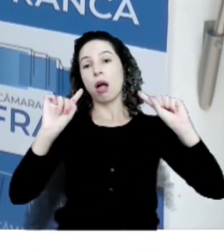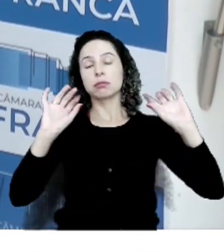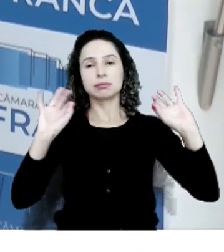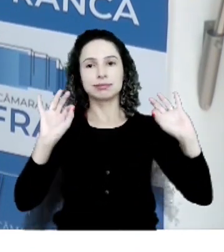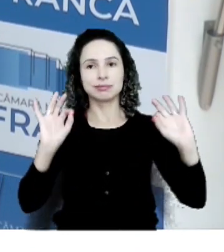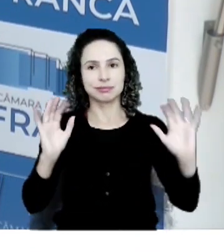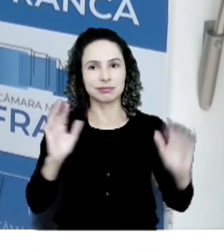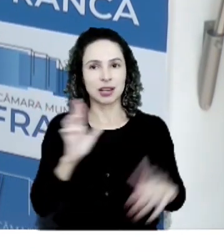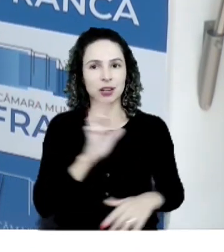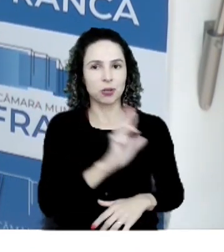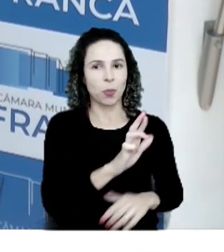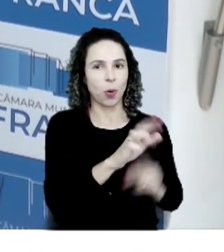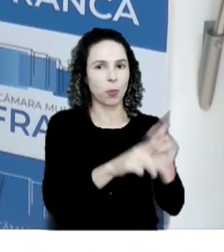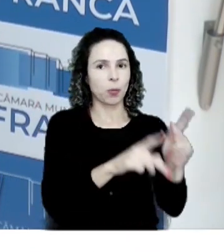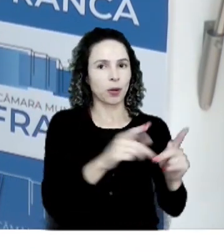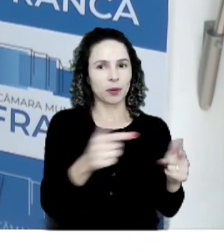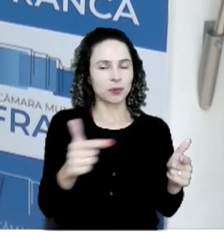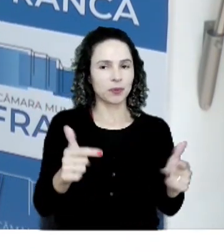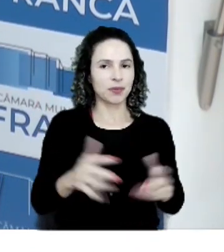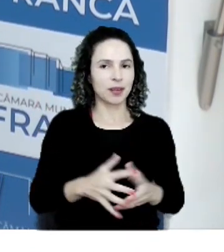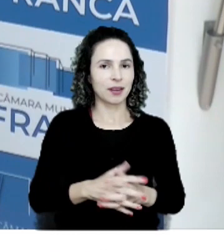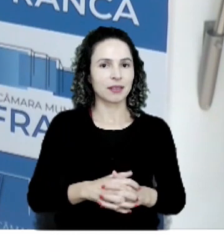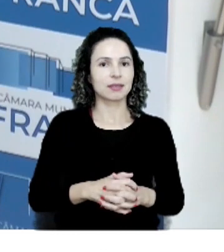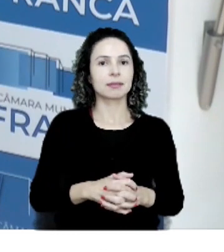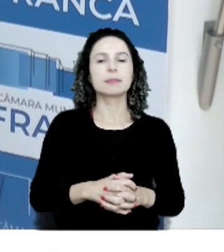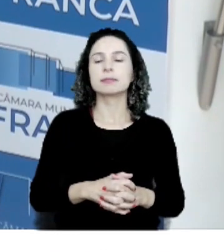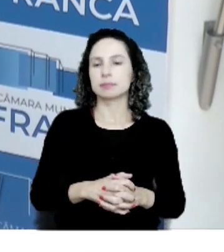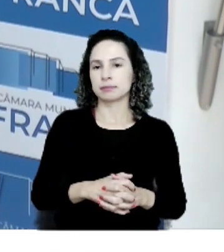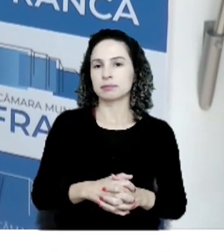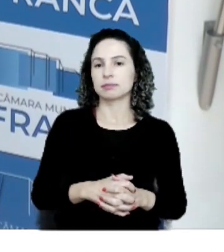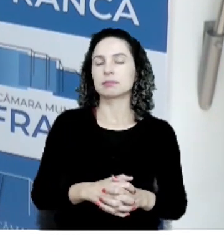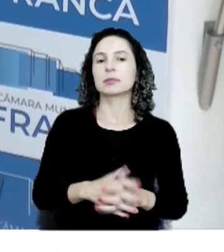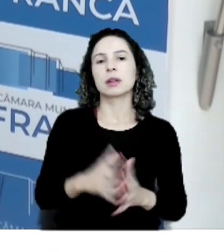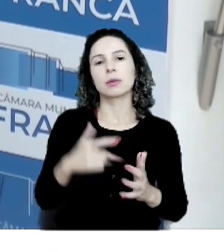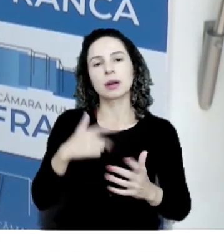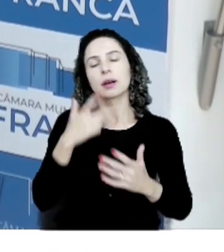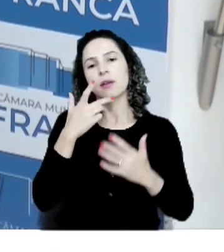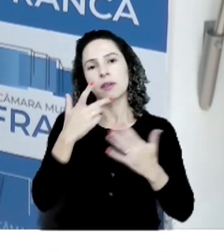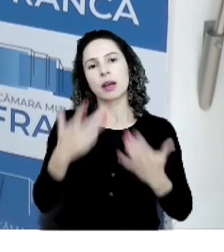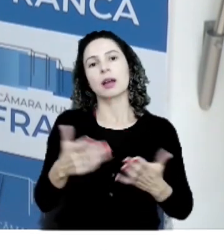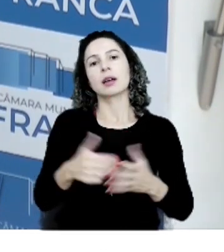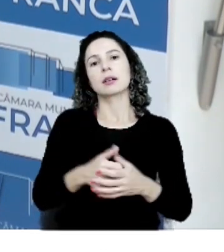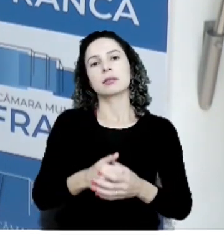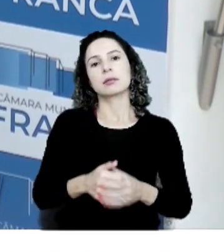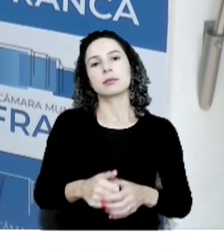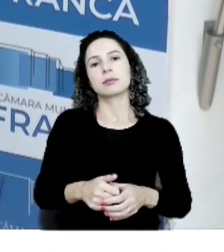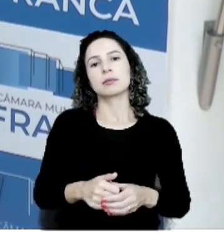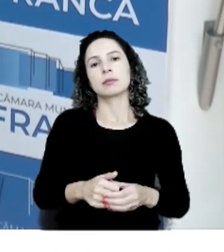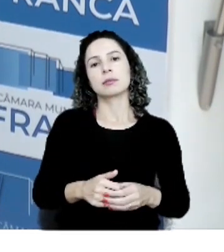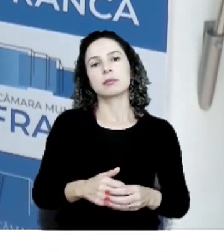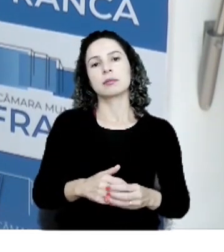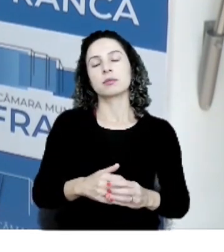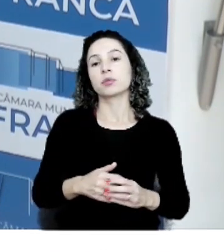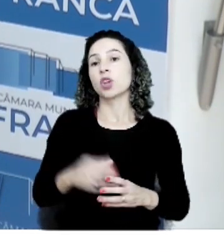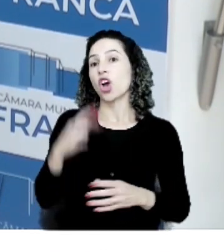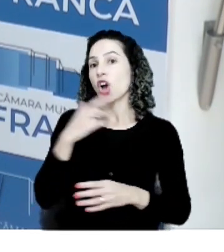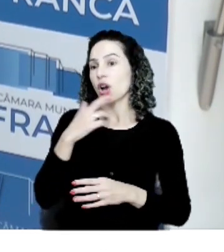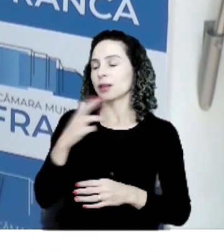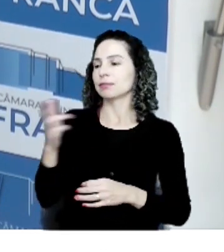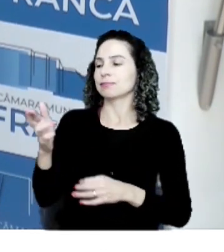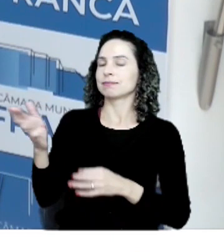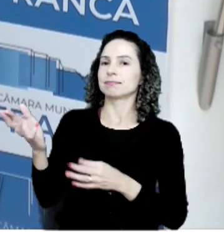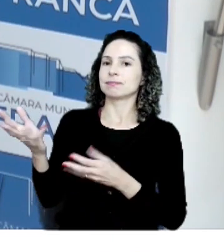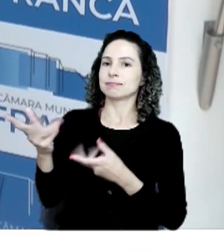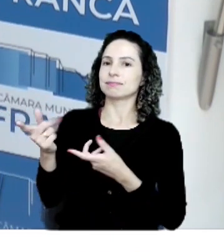respaldo que a população merece. Então, como eu disse, O Ronaldo foi muito feliz